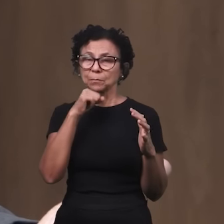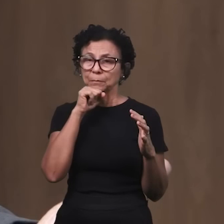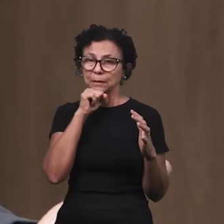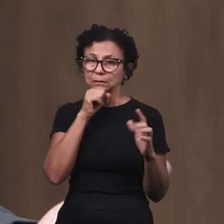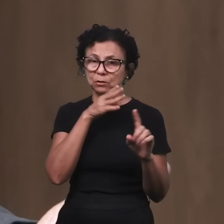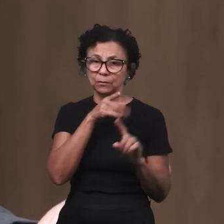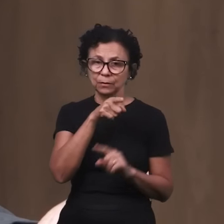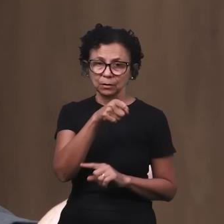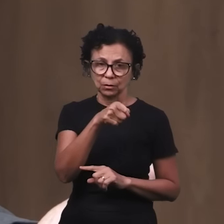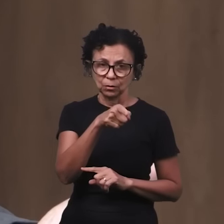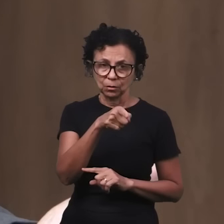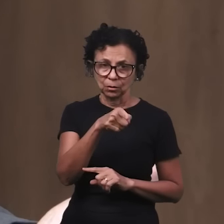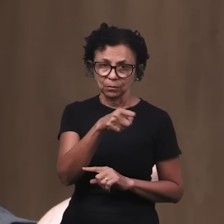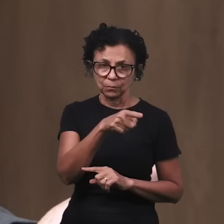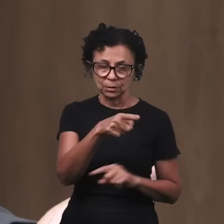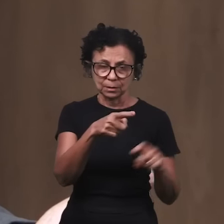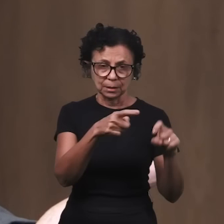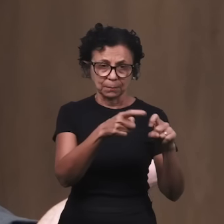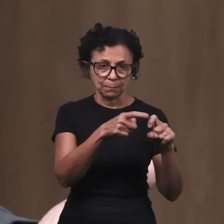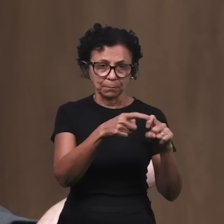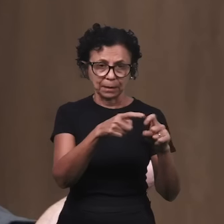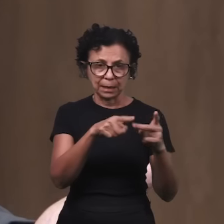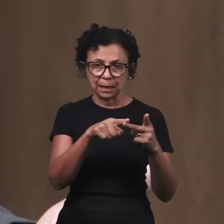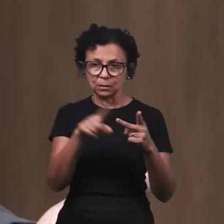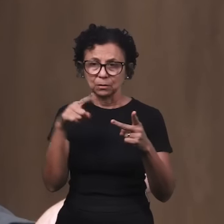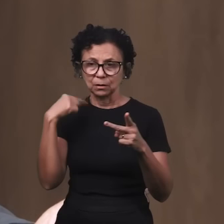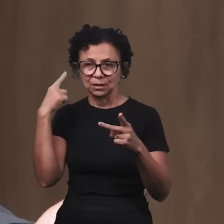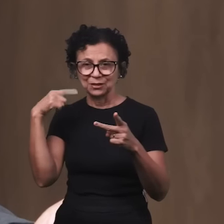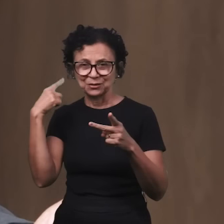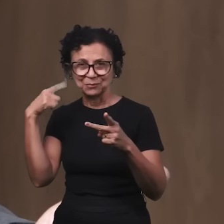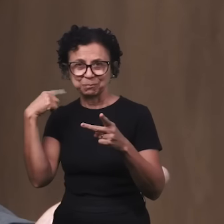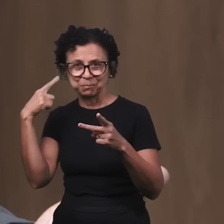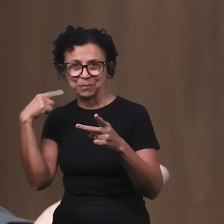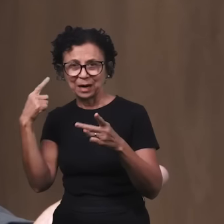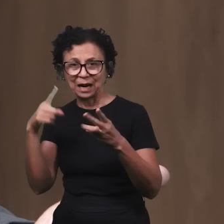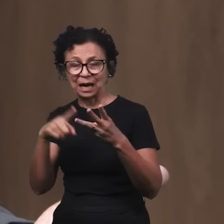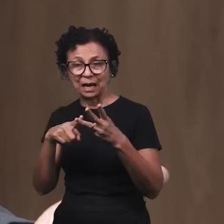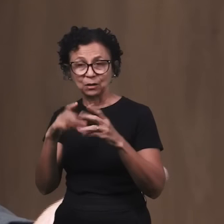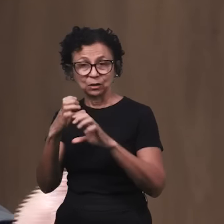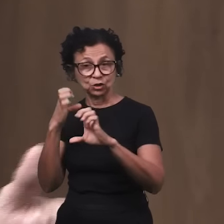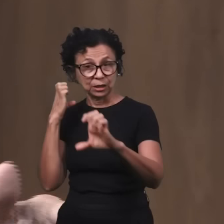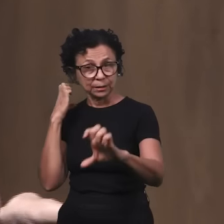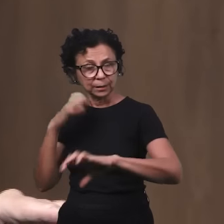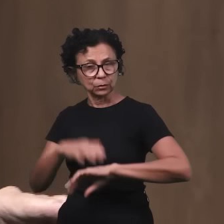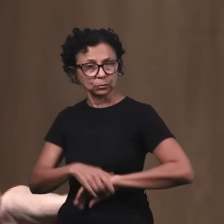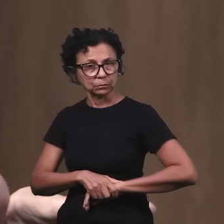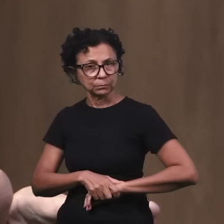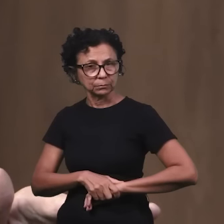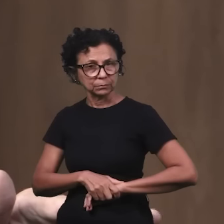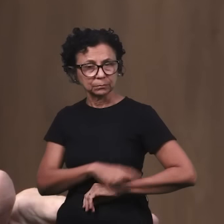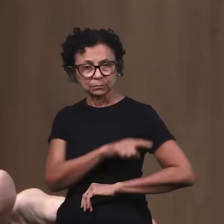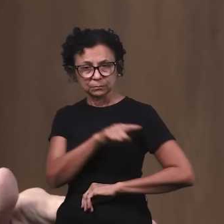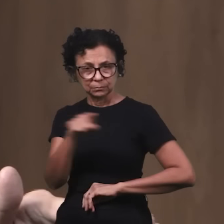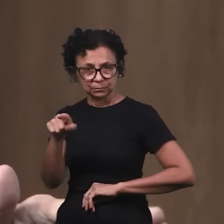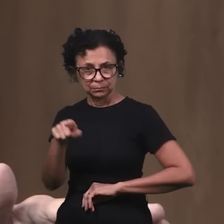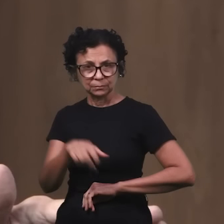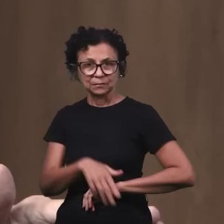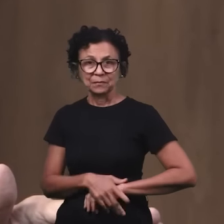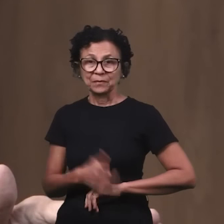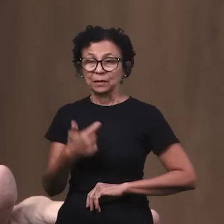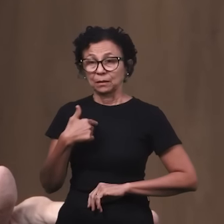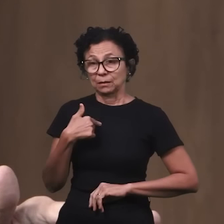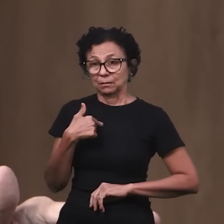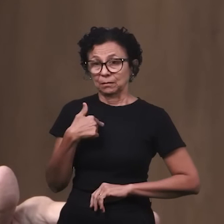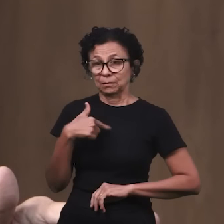filho, ó, eu quero um médico, eu quero um advogado e eu quero um engenheiro. E essa é a prática. Então eu fui para